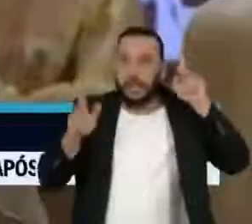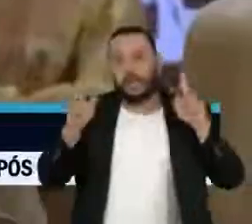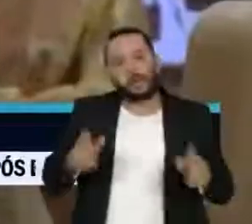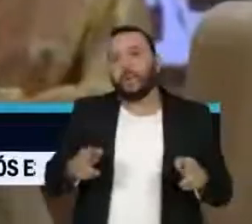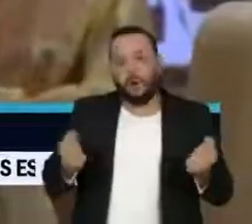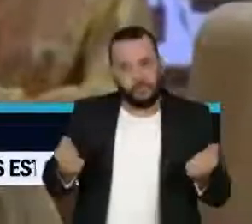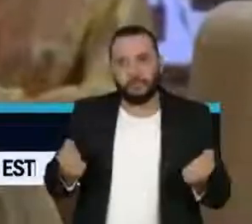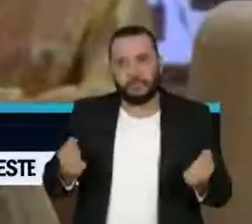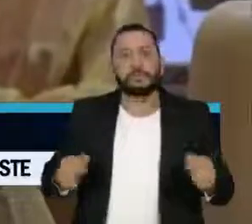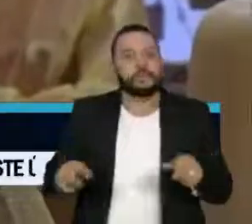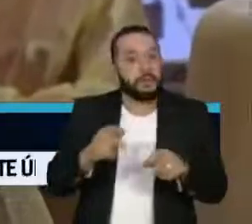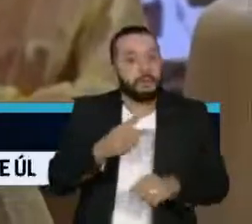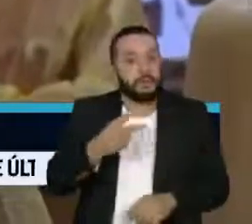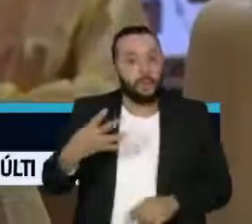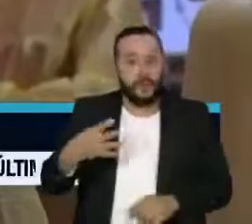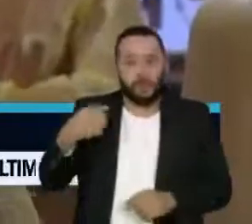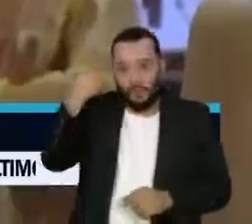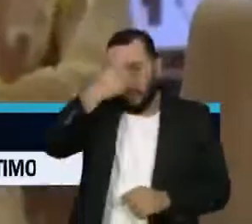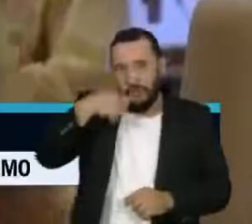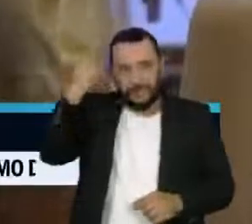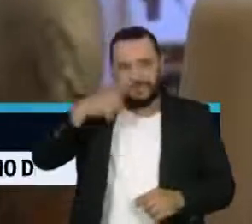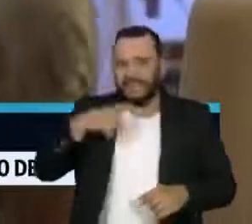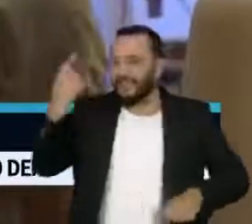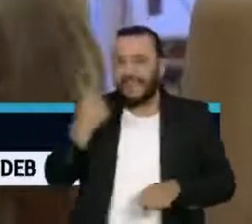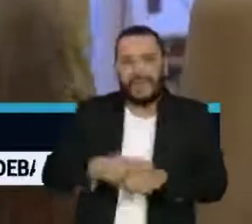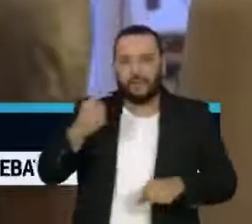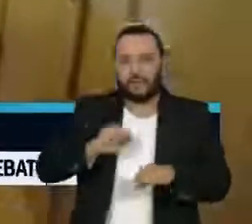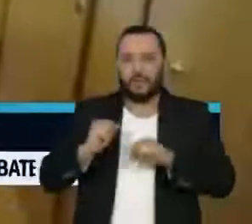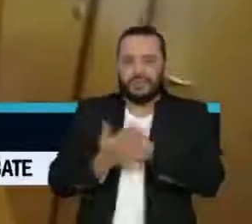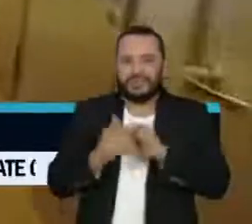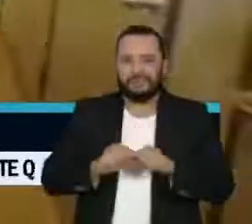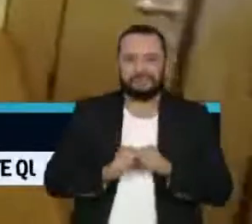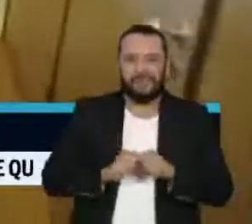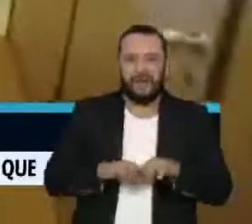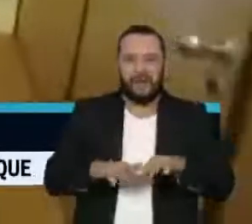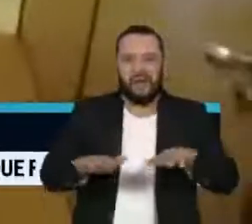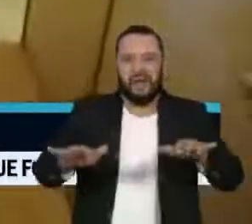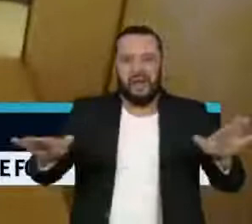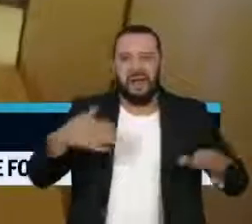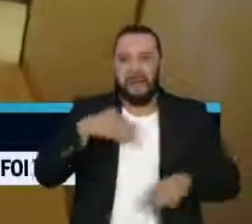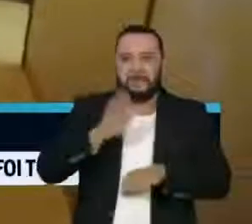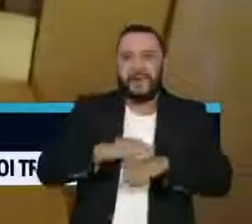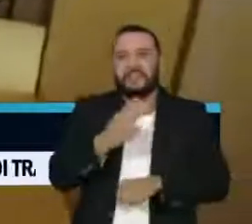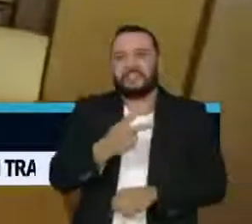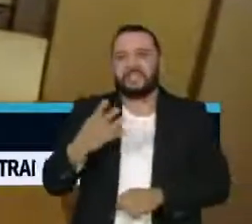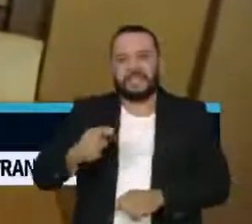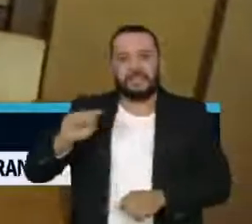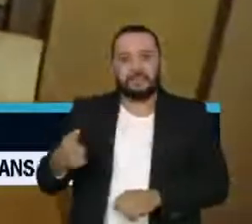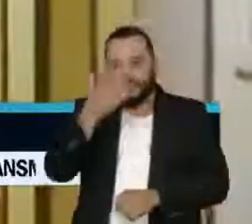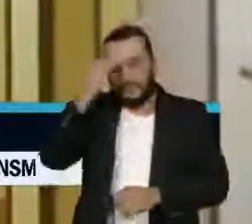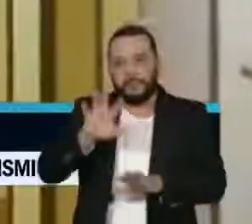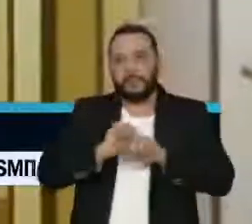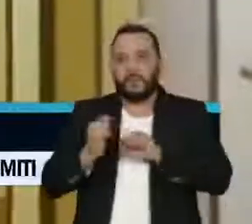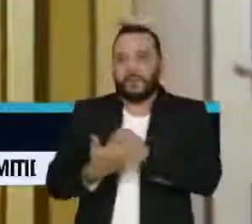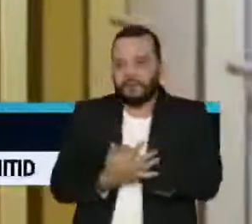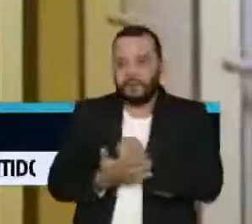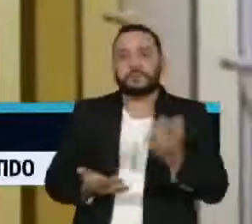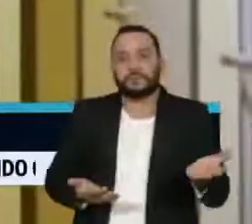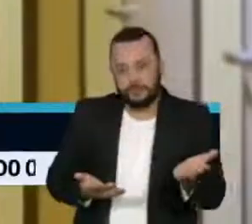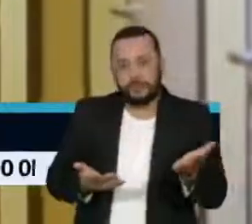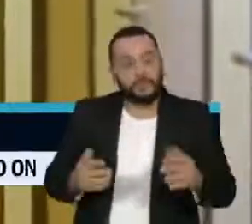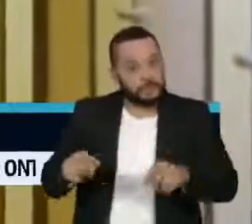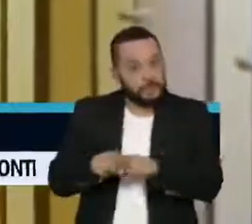de alta. Em 24 horas, o país teve recorde de contaminação com mais de 23 mil casos novos. O